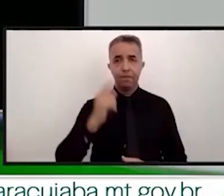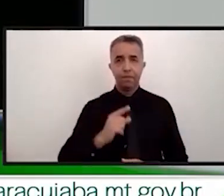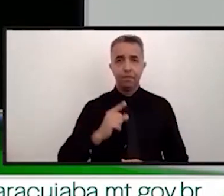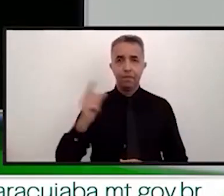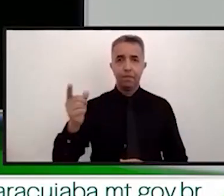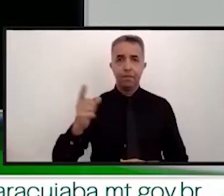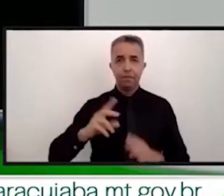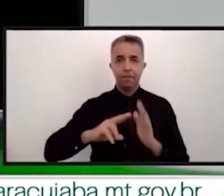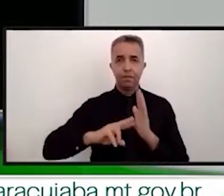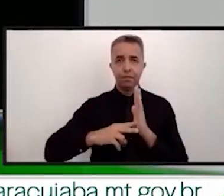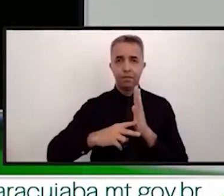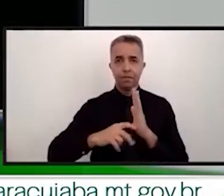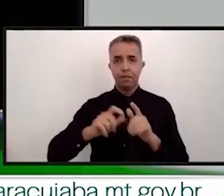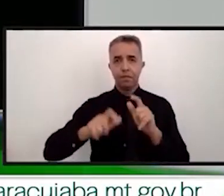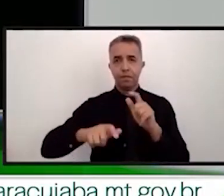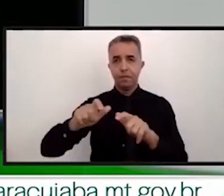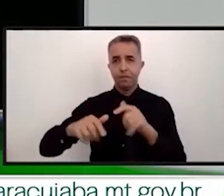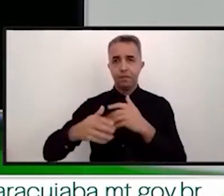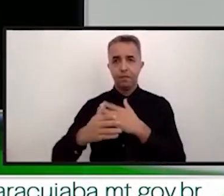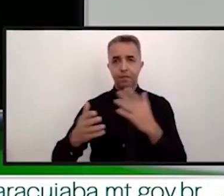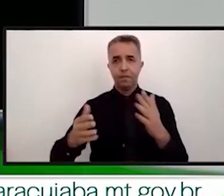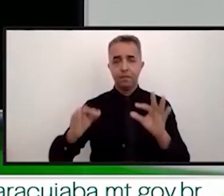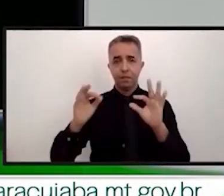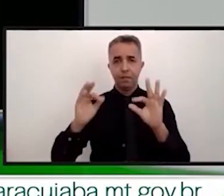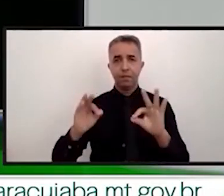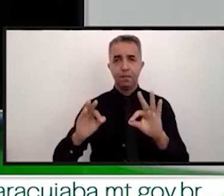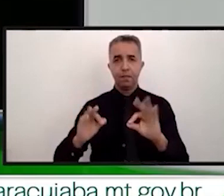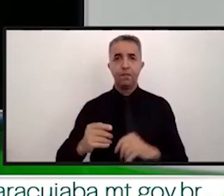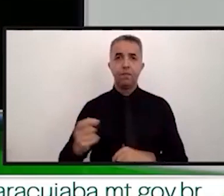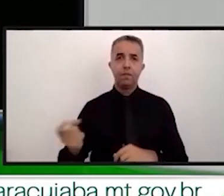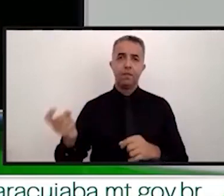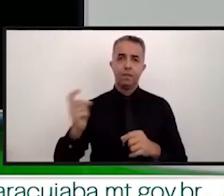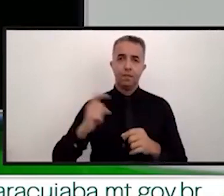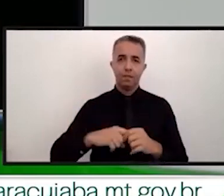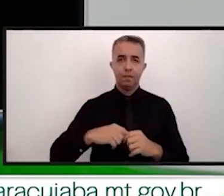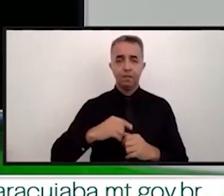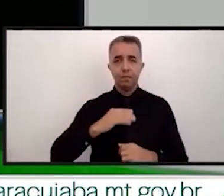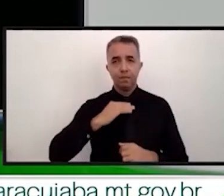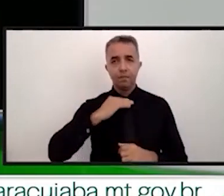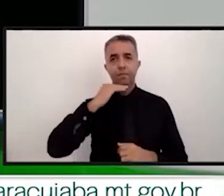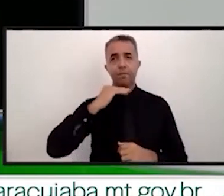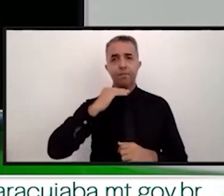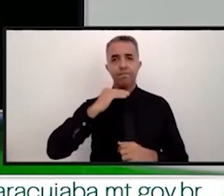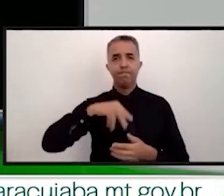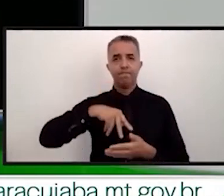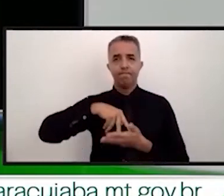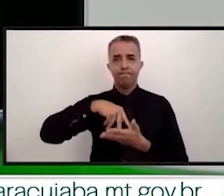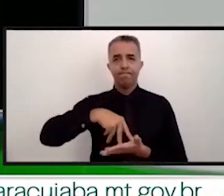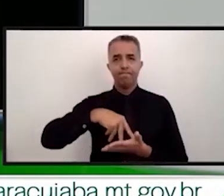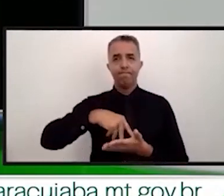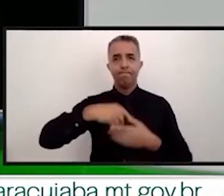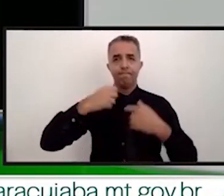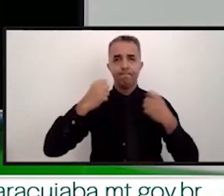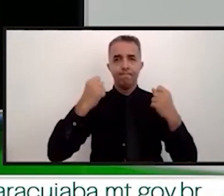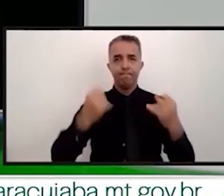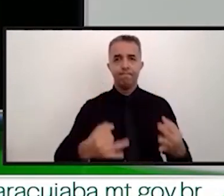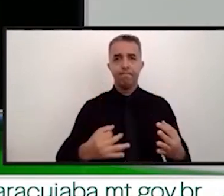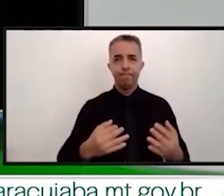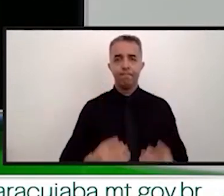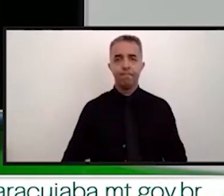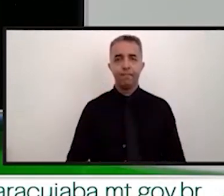alguns sindicalizados. Pode ter certeza. Eu vou voltar de cabeça erguida. Peço esses 31